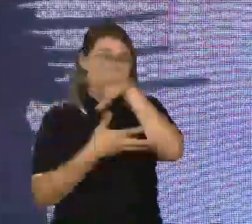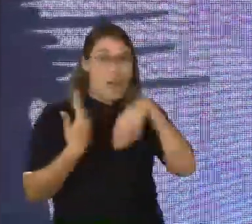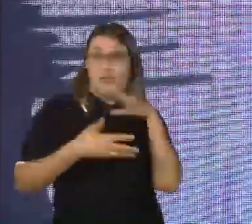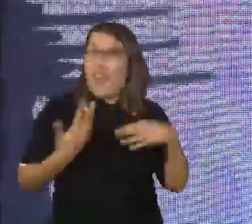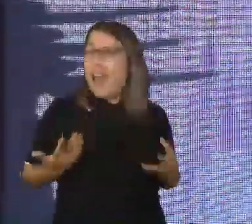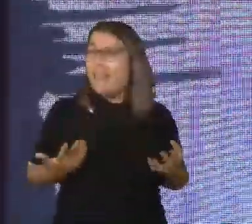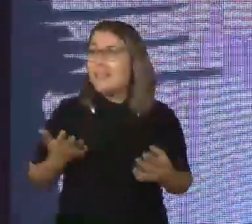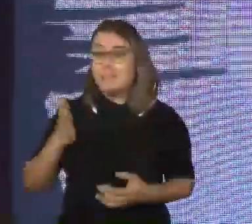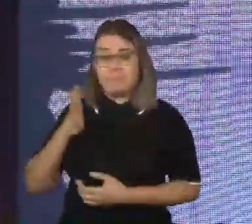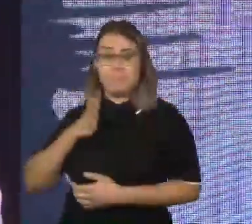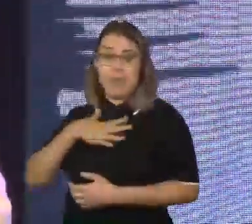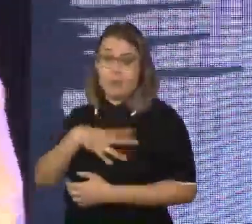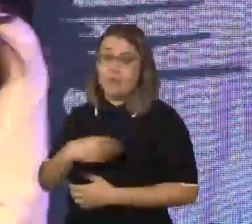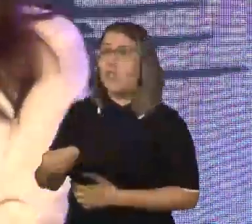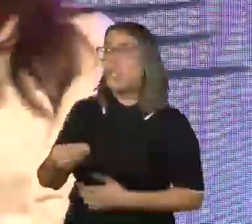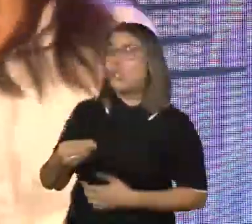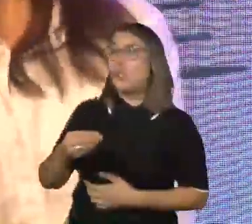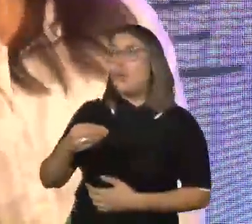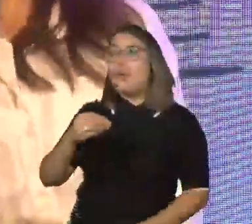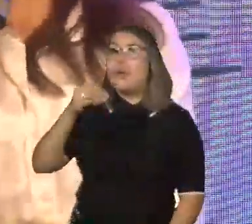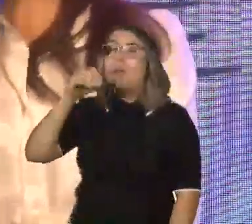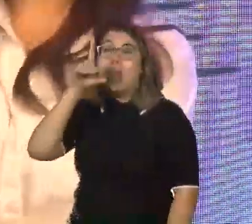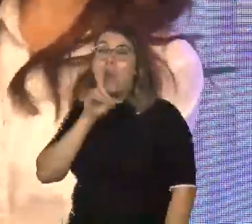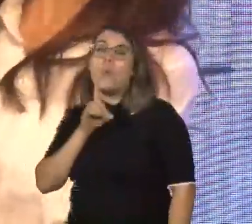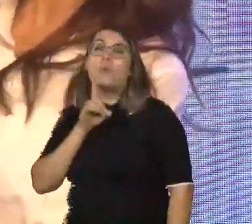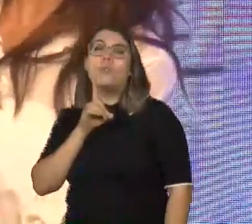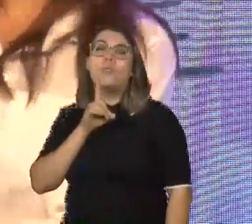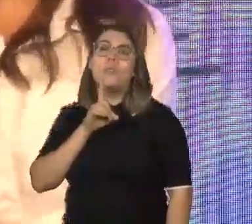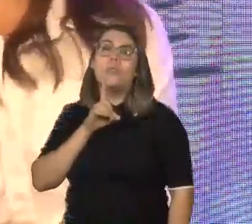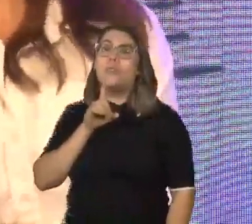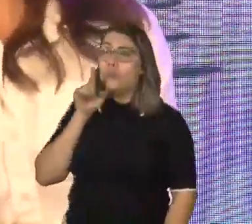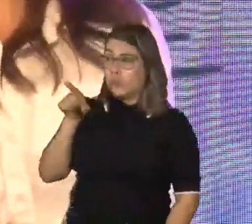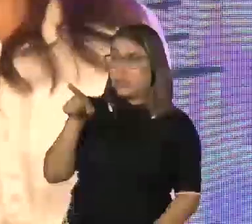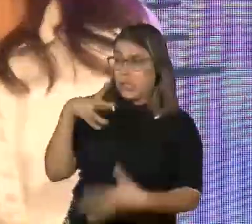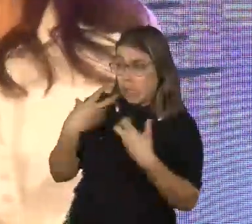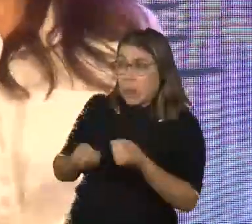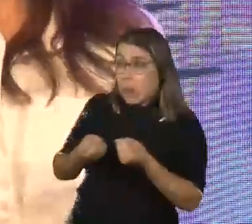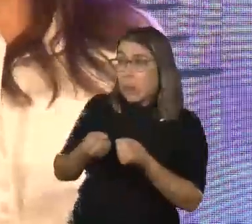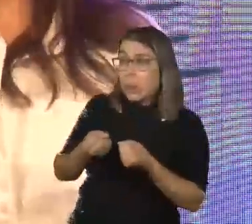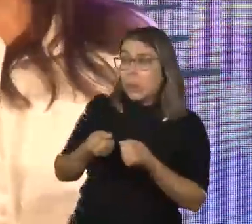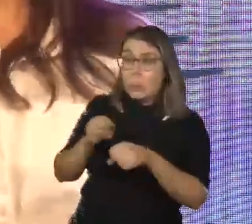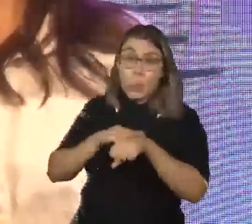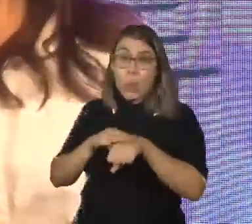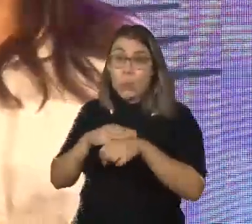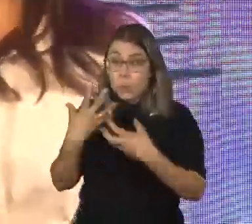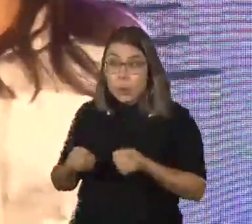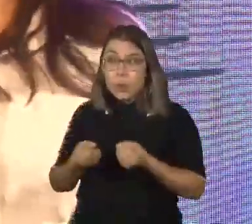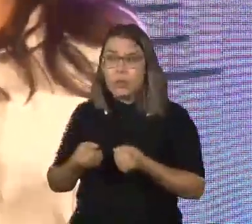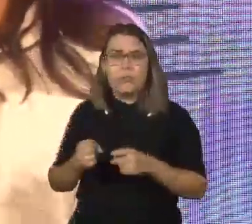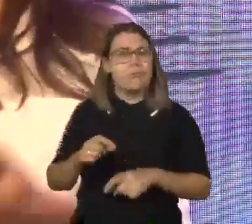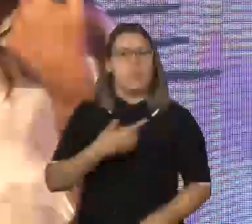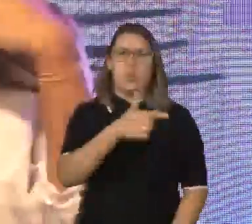o meu filho é um menino loiro ou moreno. Você atende crianças loiras ou morenas? Essa fala não